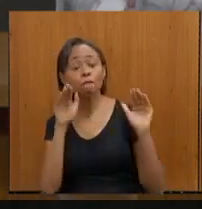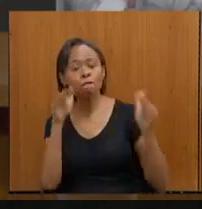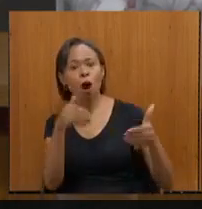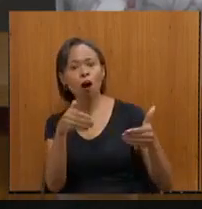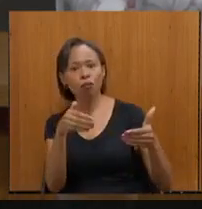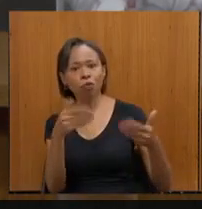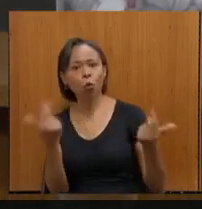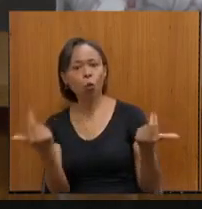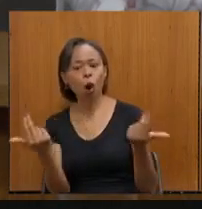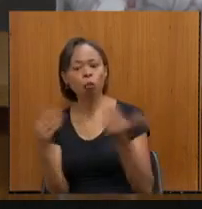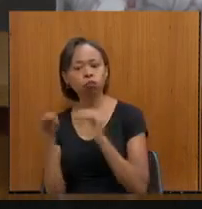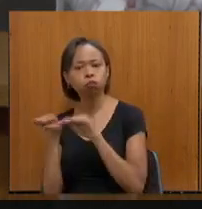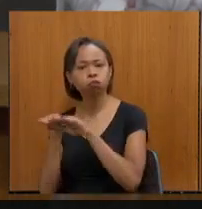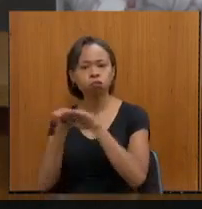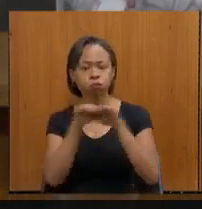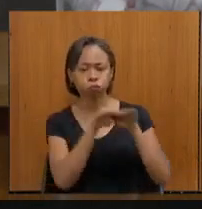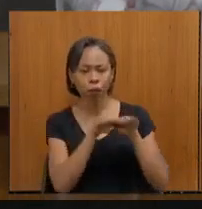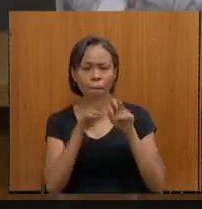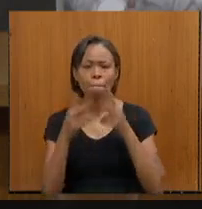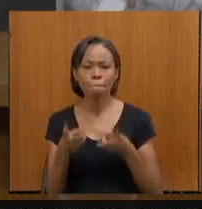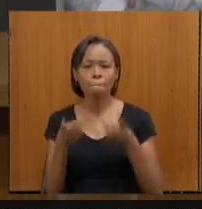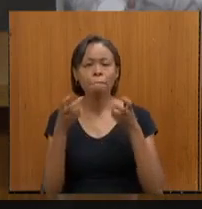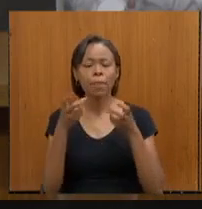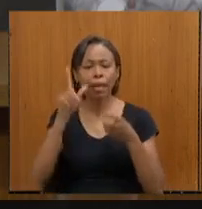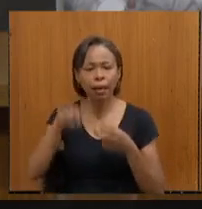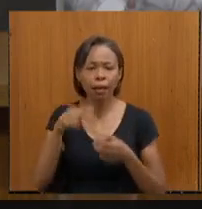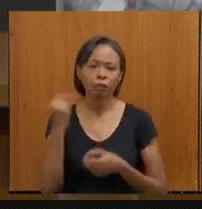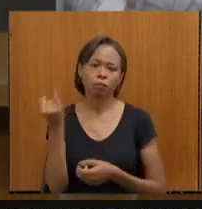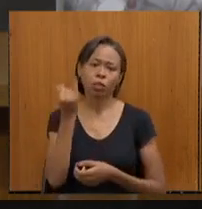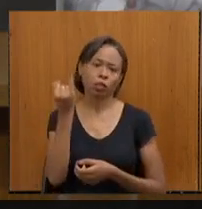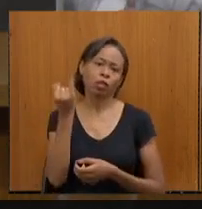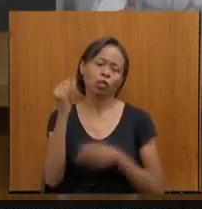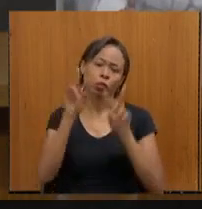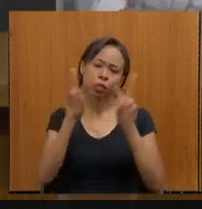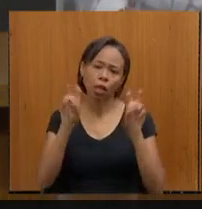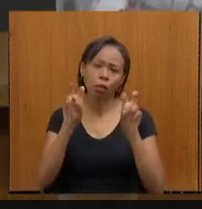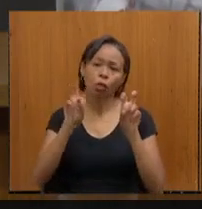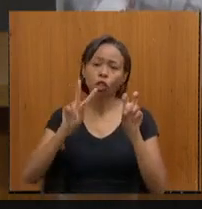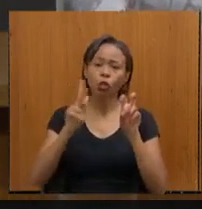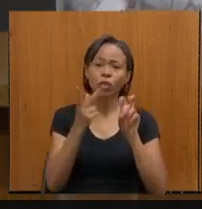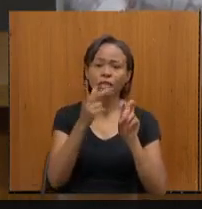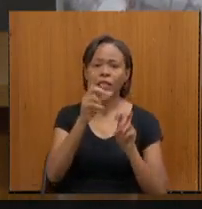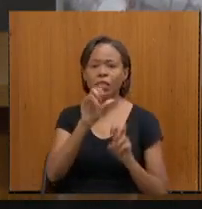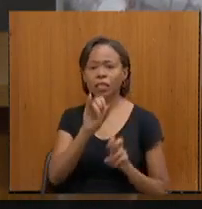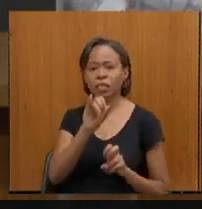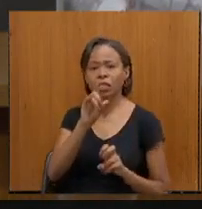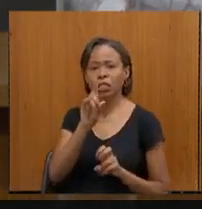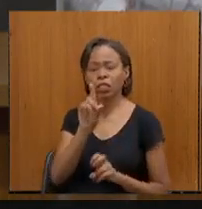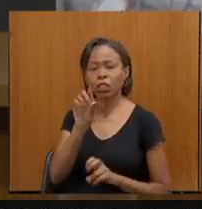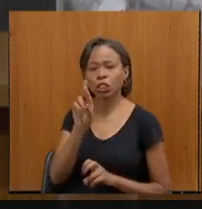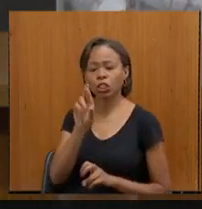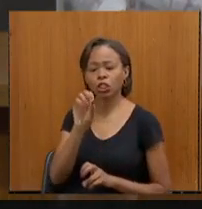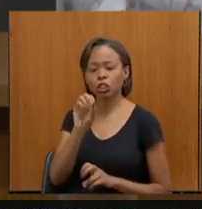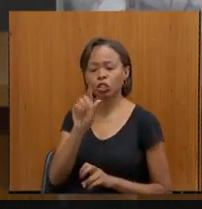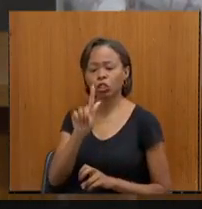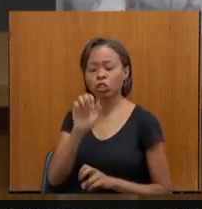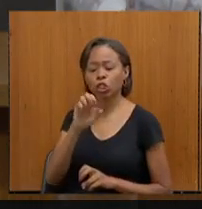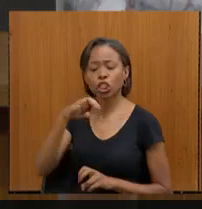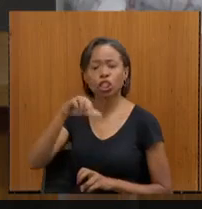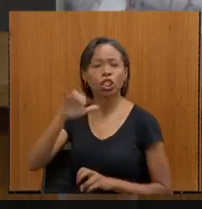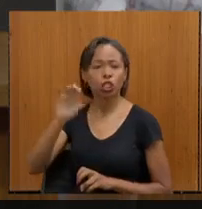realmente a importância que esse tema de hidrogênio ver na verdade o tema de